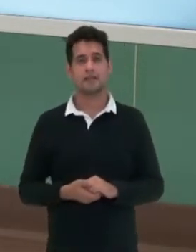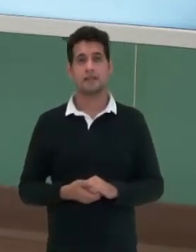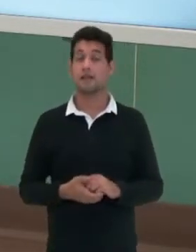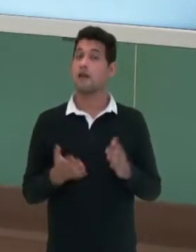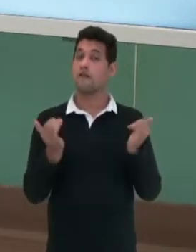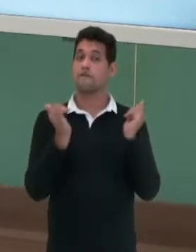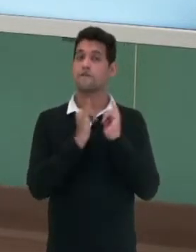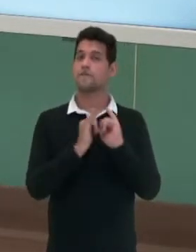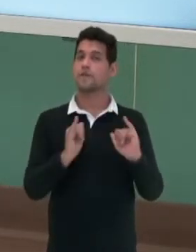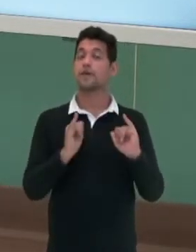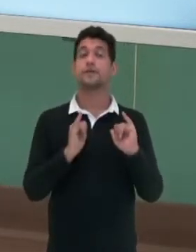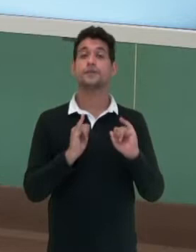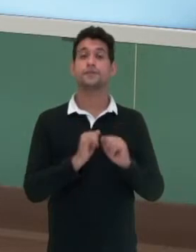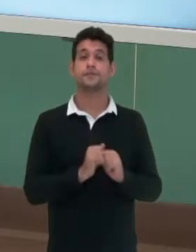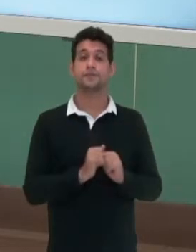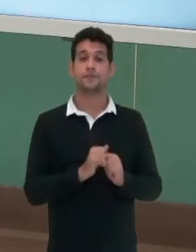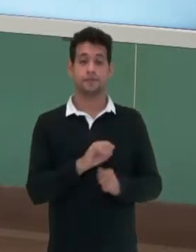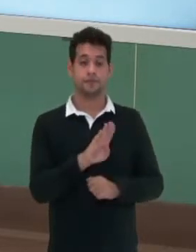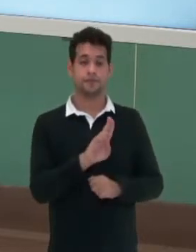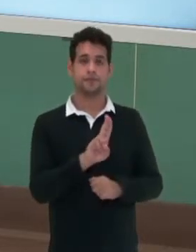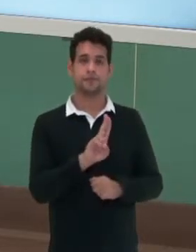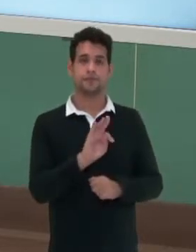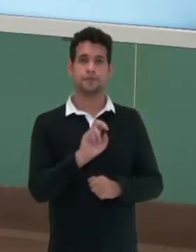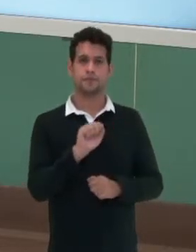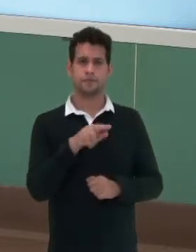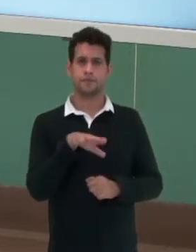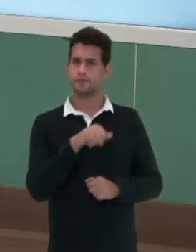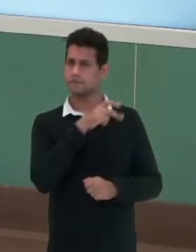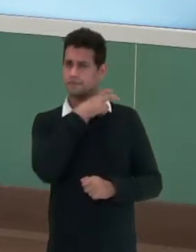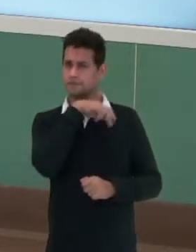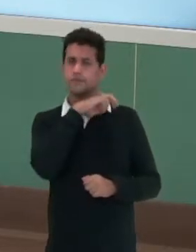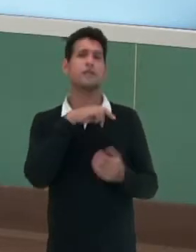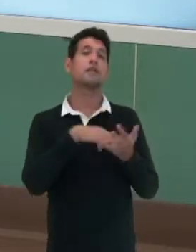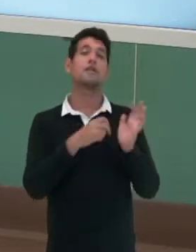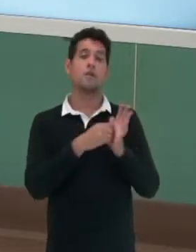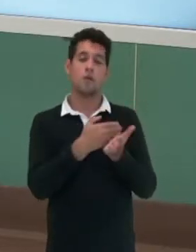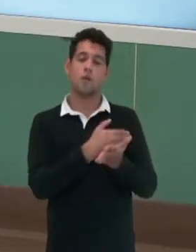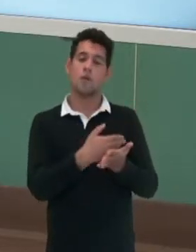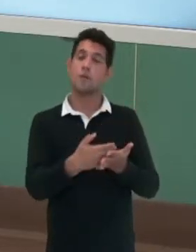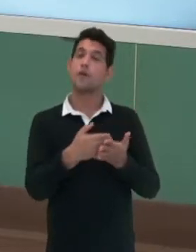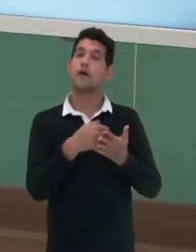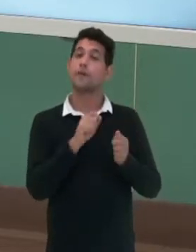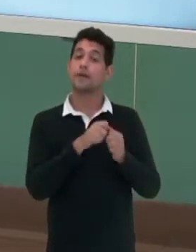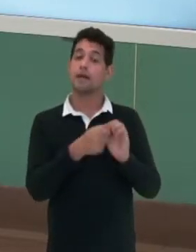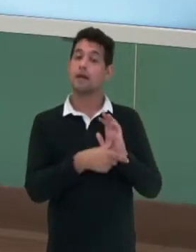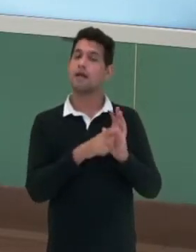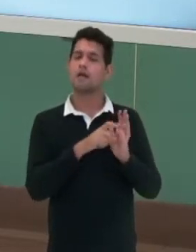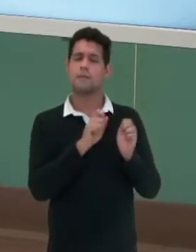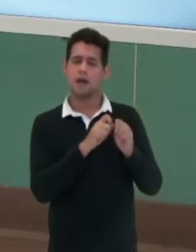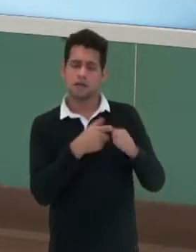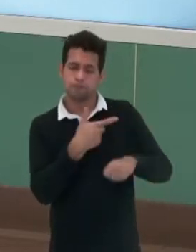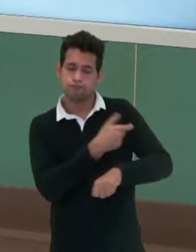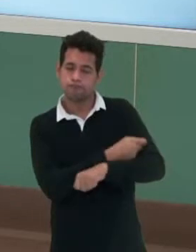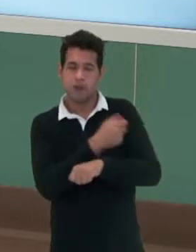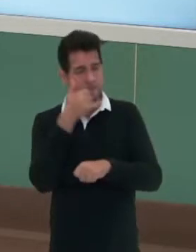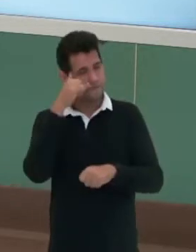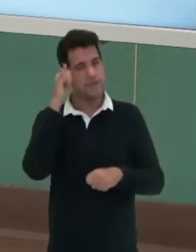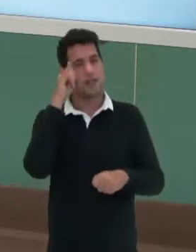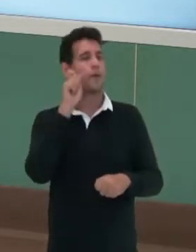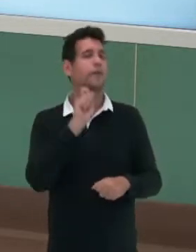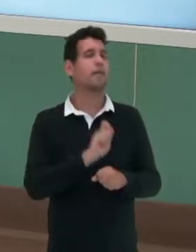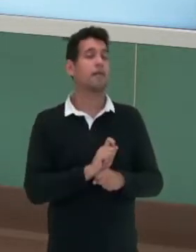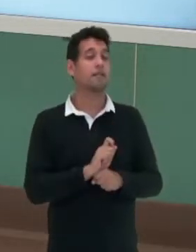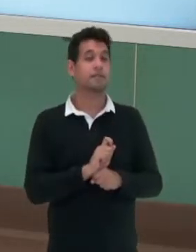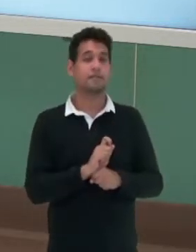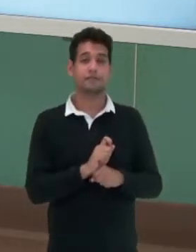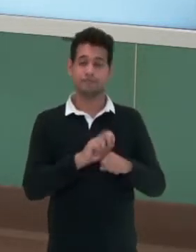Notícia: Butantan anuncia início de testes de soro anti-Covid em humanos. Olha, na primeira